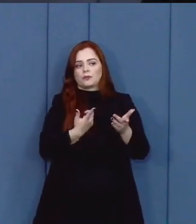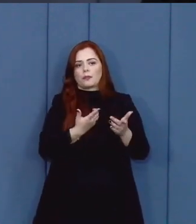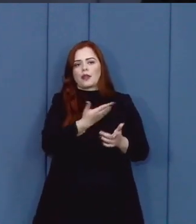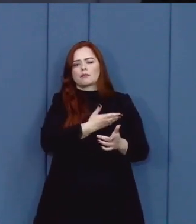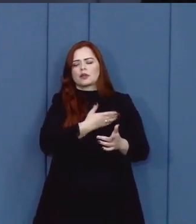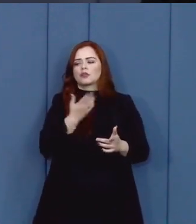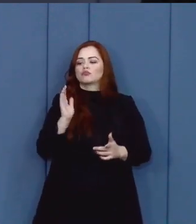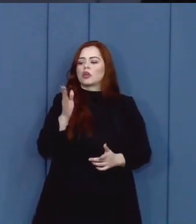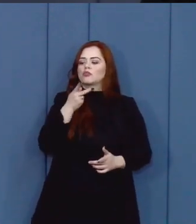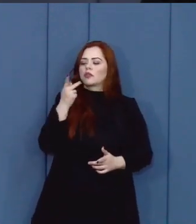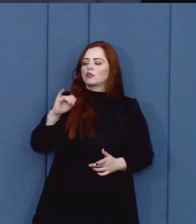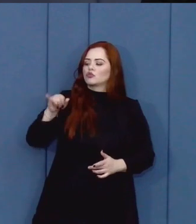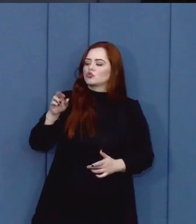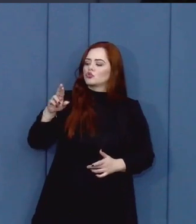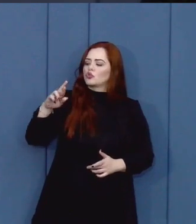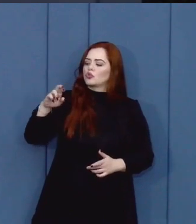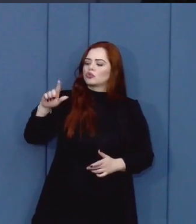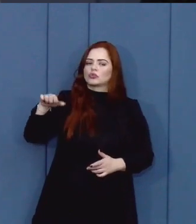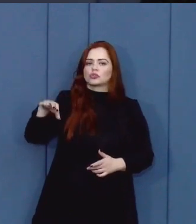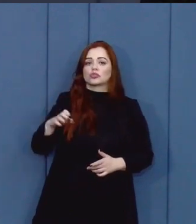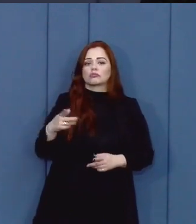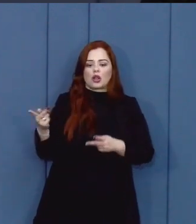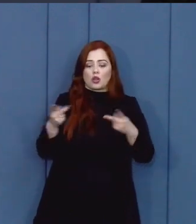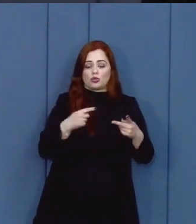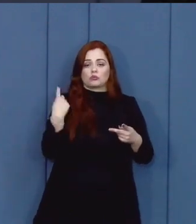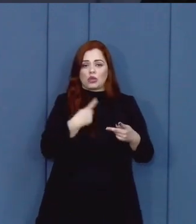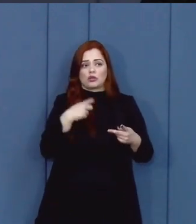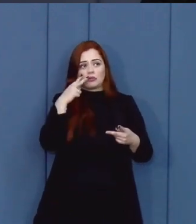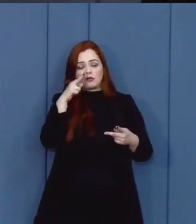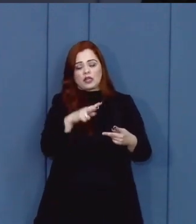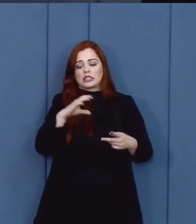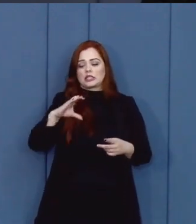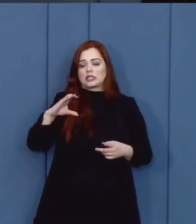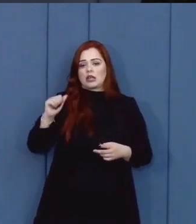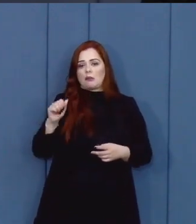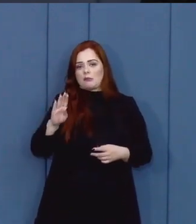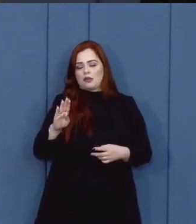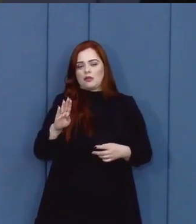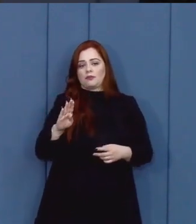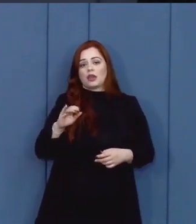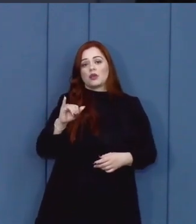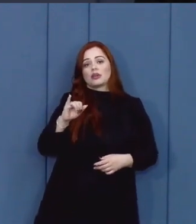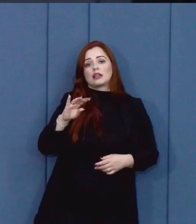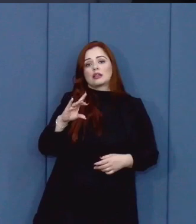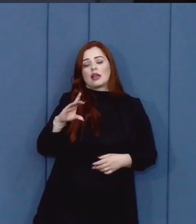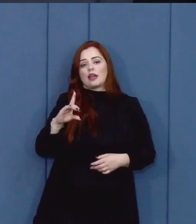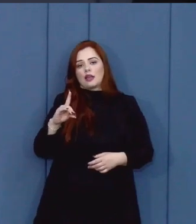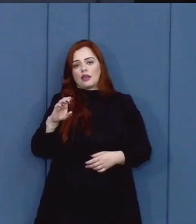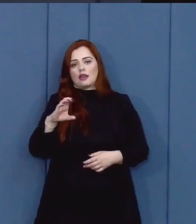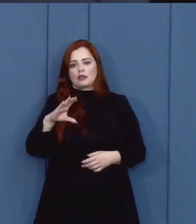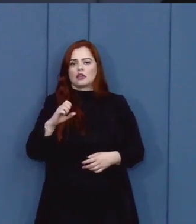O colega de mesa aqui, o senhor Jorge, ele trouxe o organograma do CCAB. O IDEC, ele é a única organização